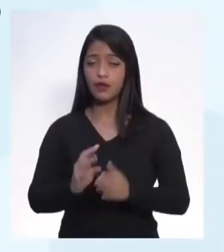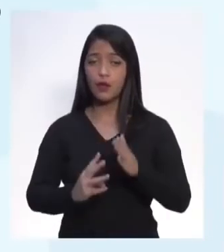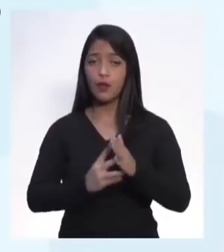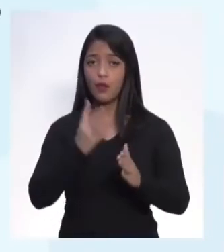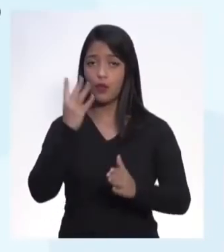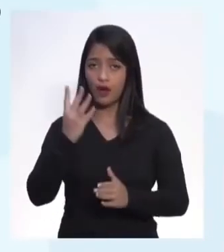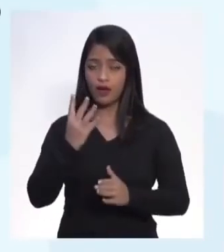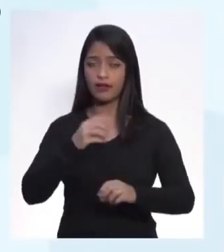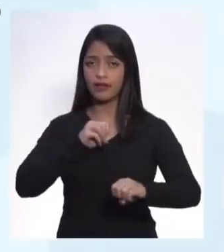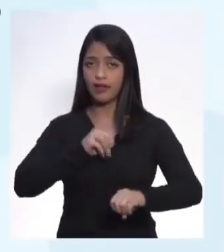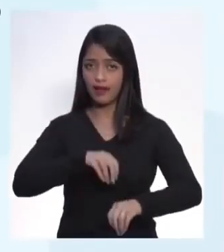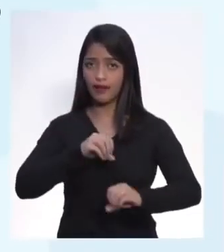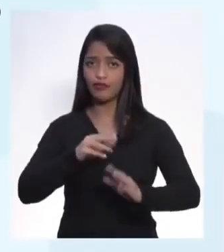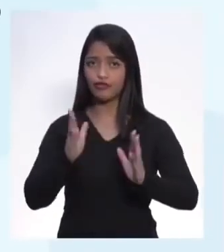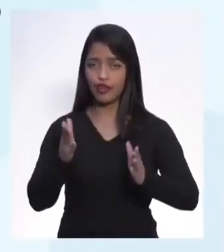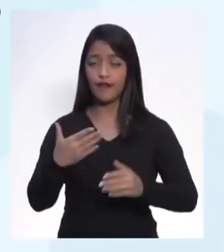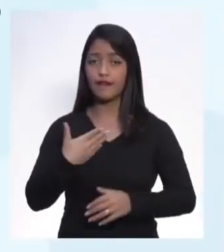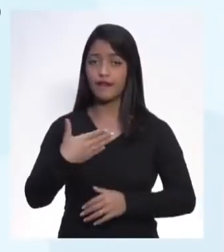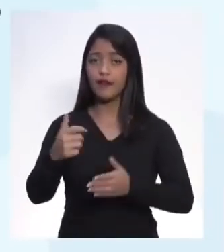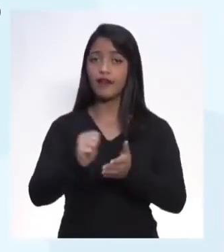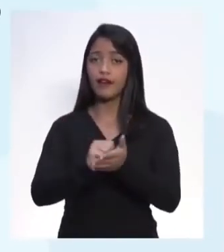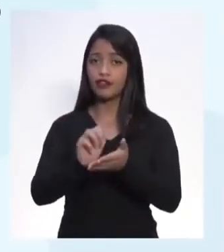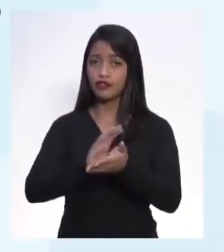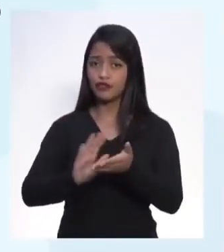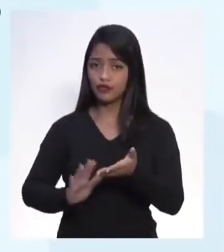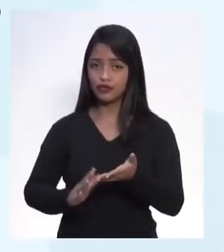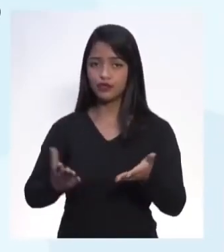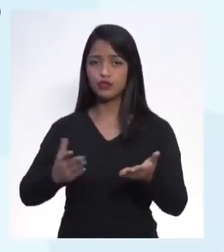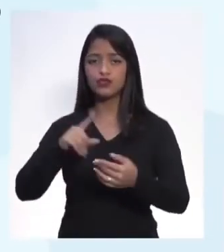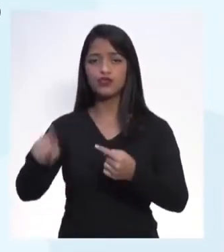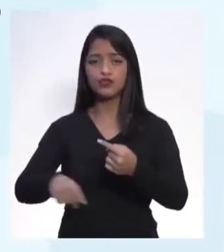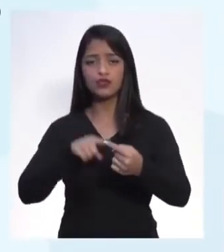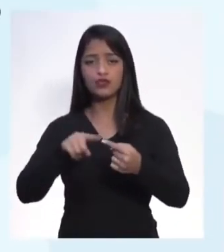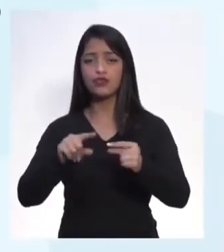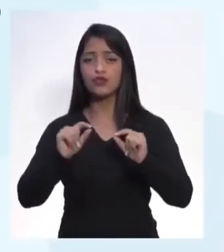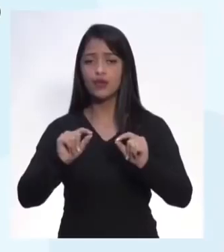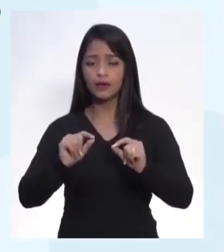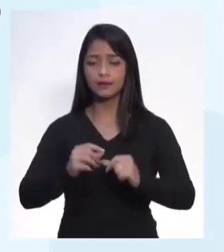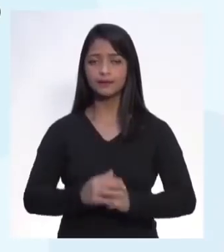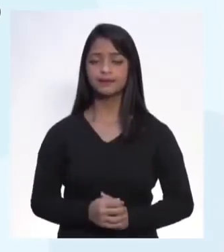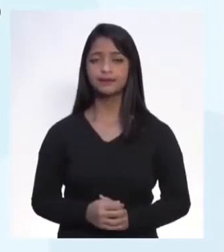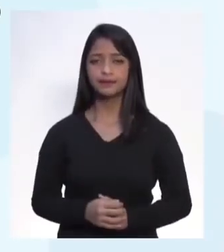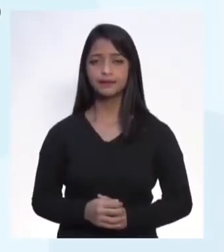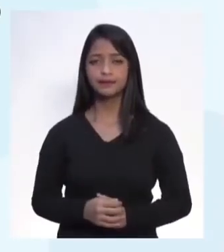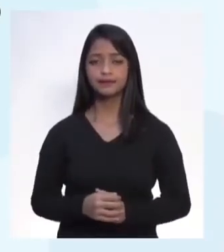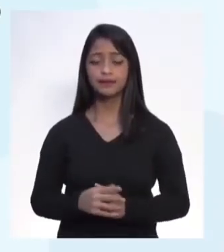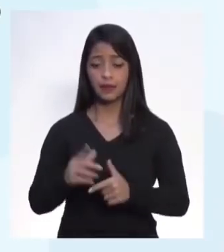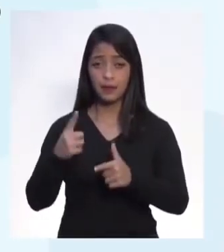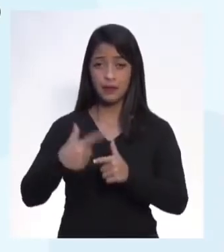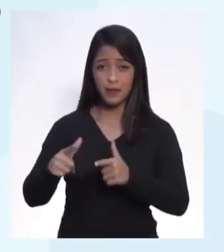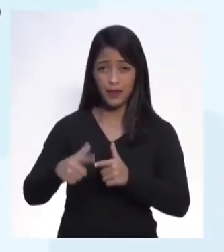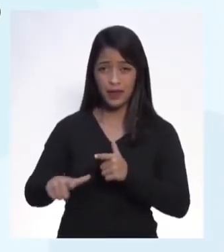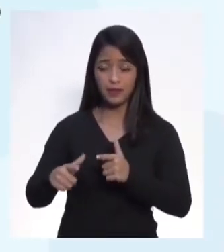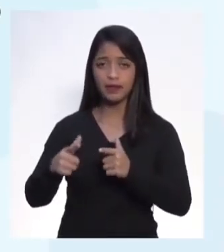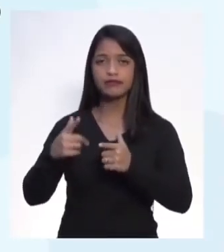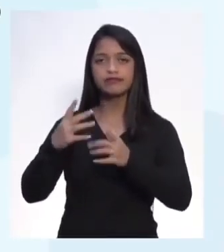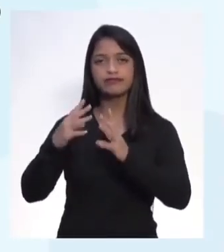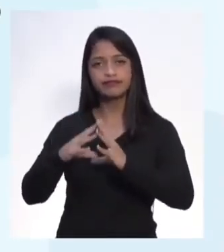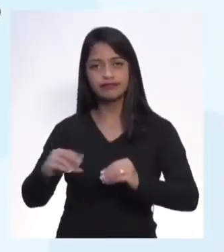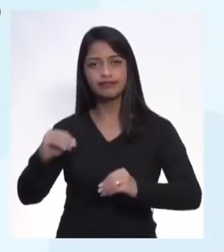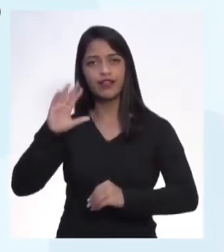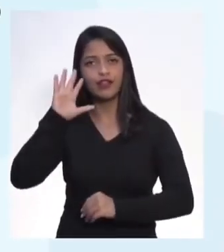desenvolver com vocês algumas atividades. O objetivo, naturalmente, para a aula de hoje é a resolução de situações